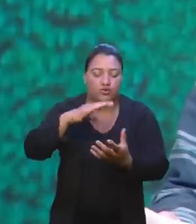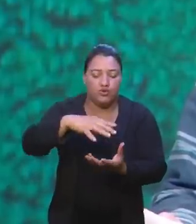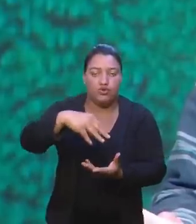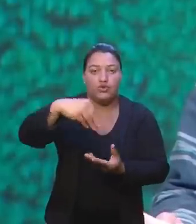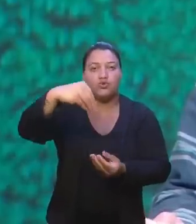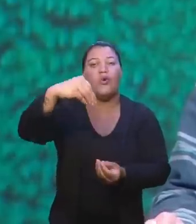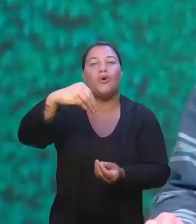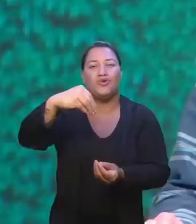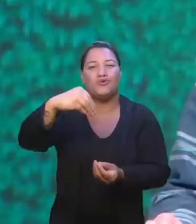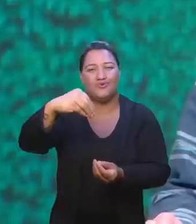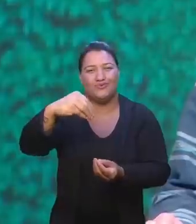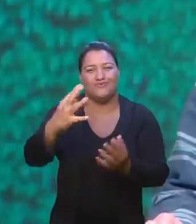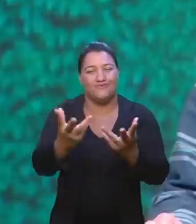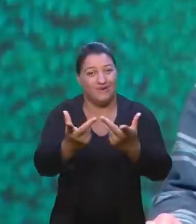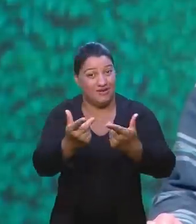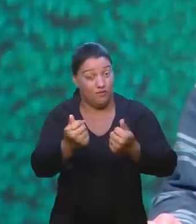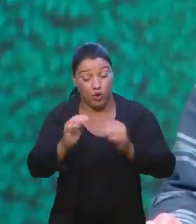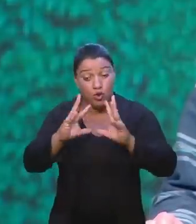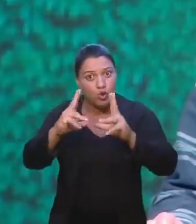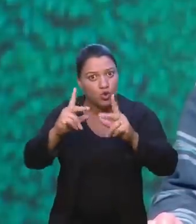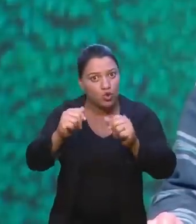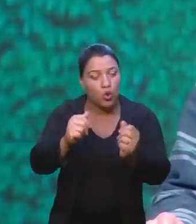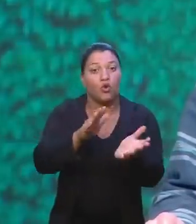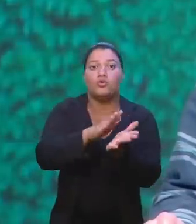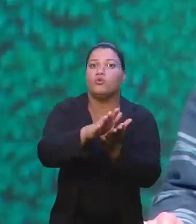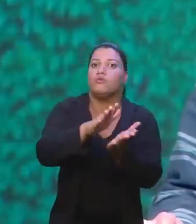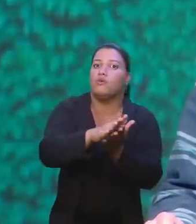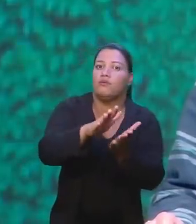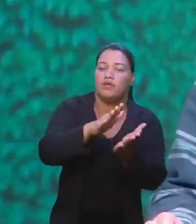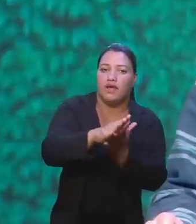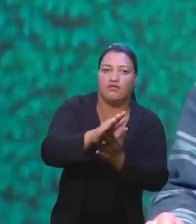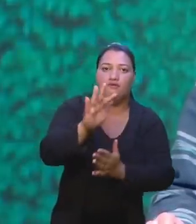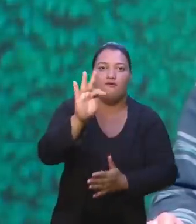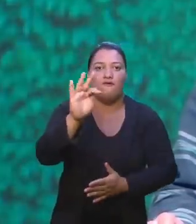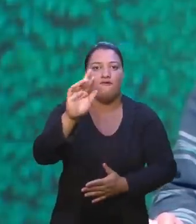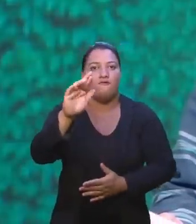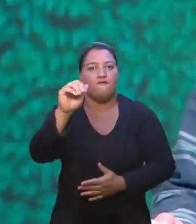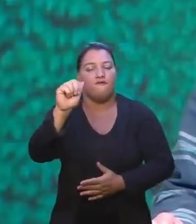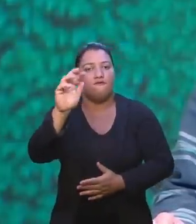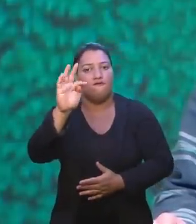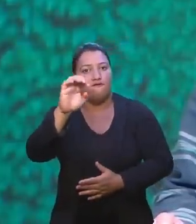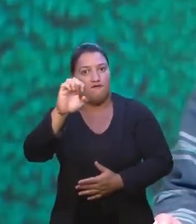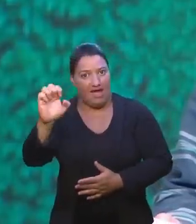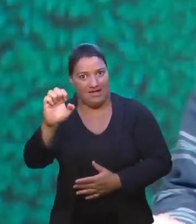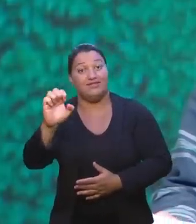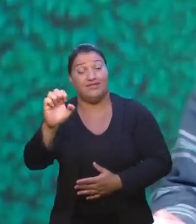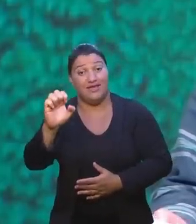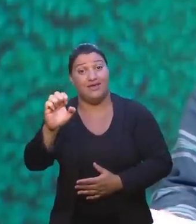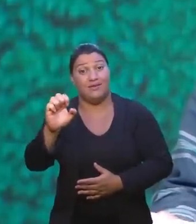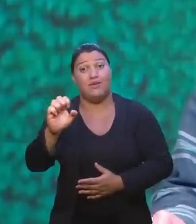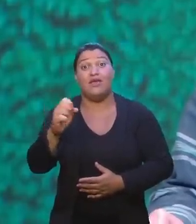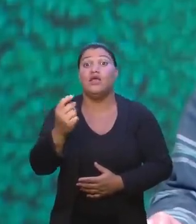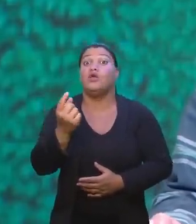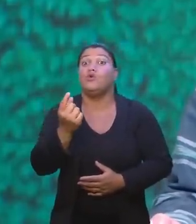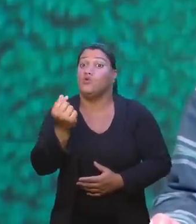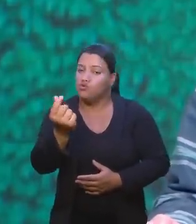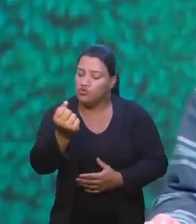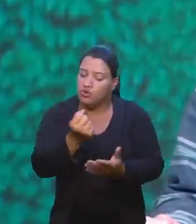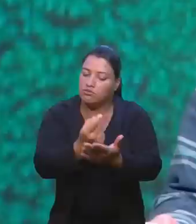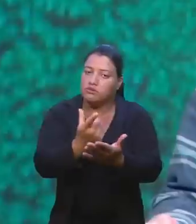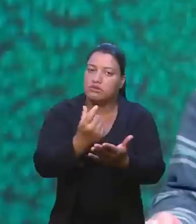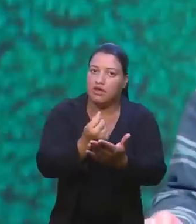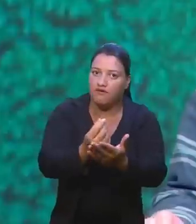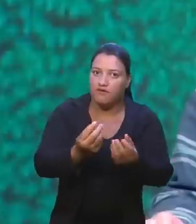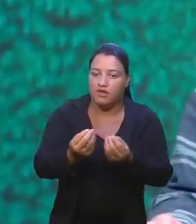obras foram editadas pela editora Frater de Niterói, revertendo os recursos para o Remanso Fraterno de